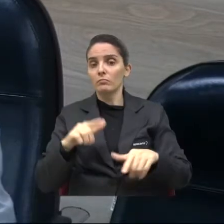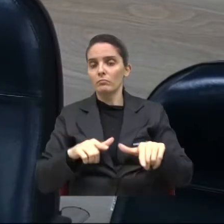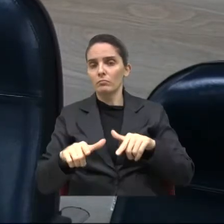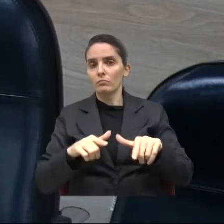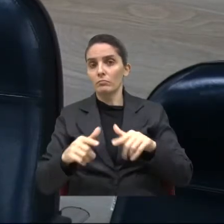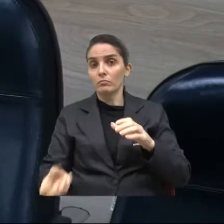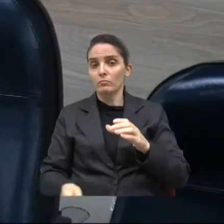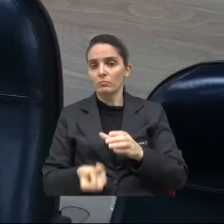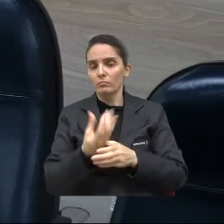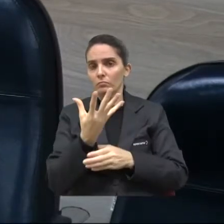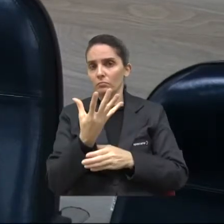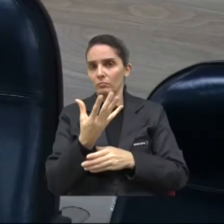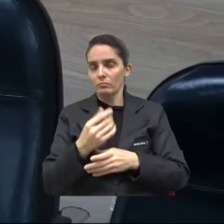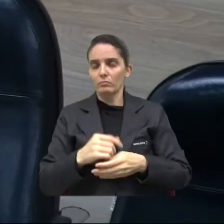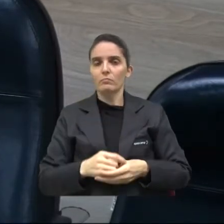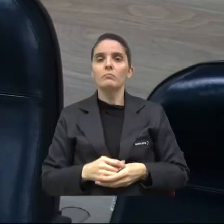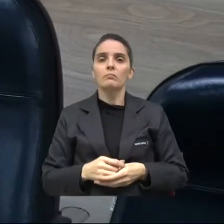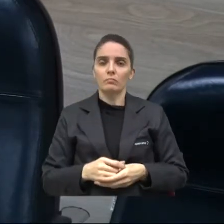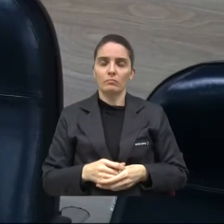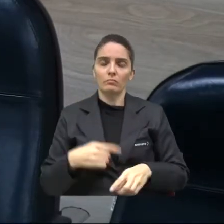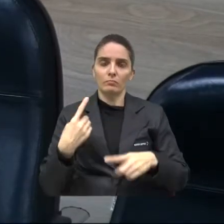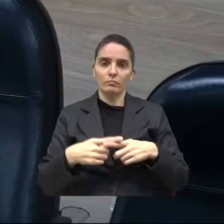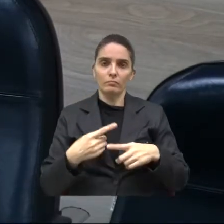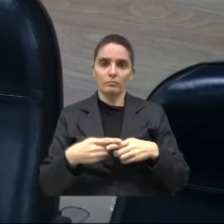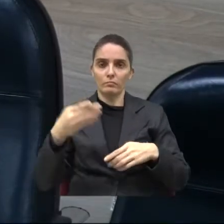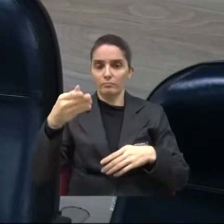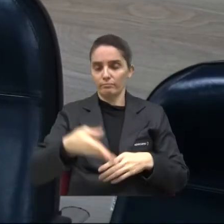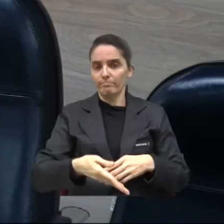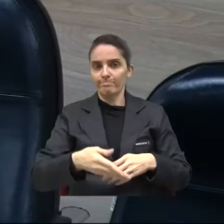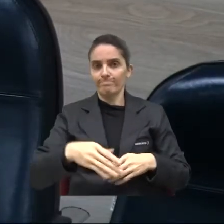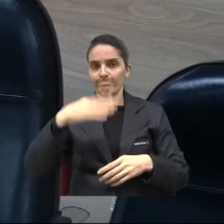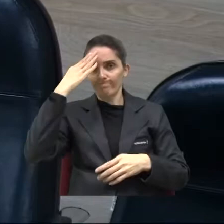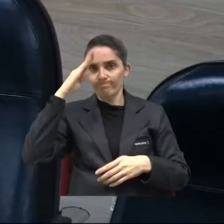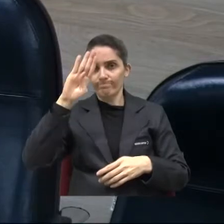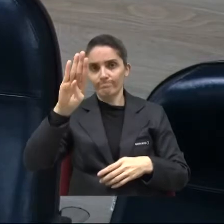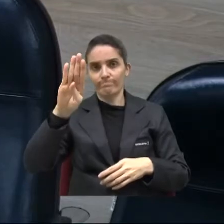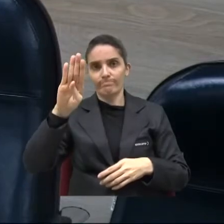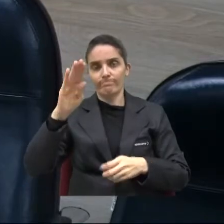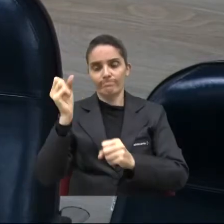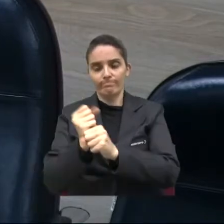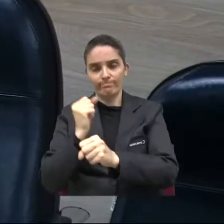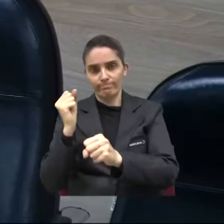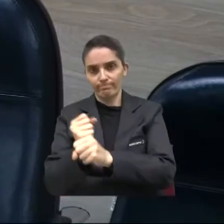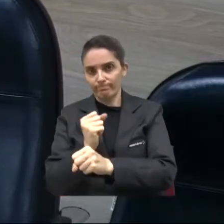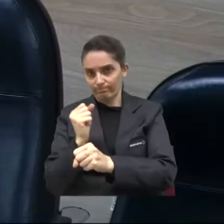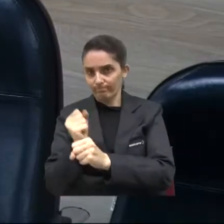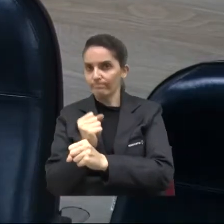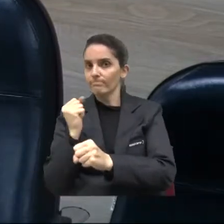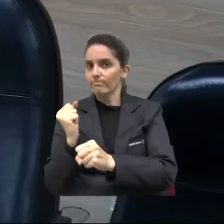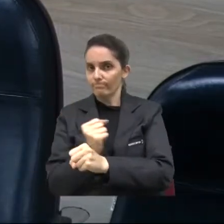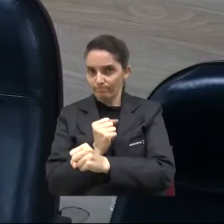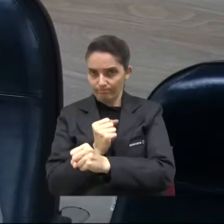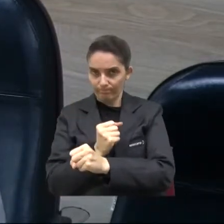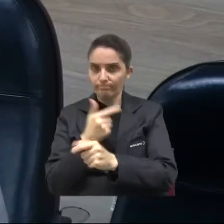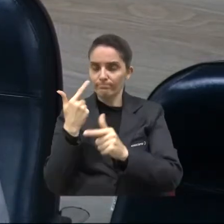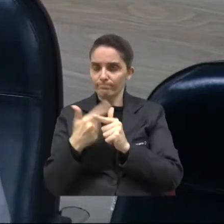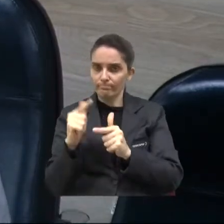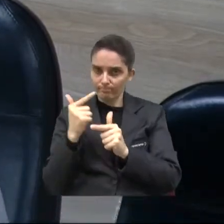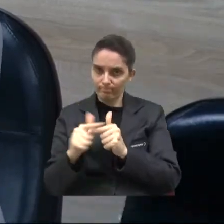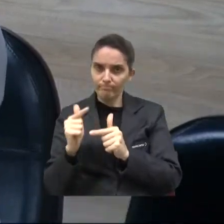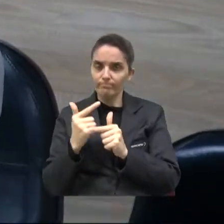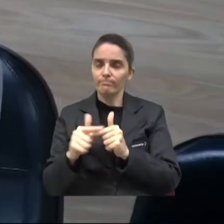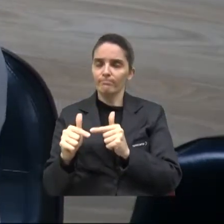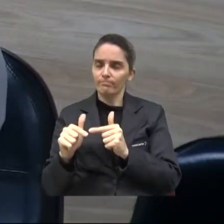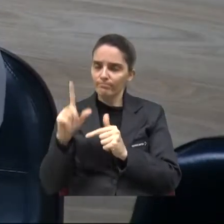uma atual situação onde, principalmente, o setor de construção civil passa por uma situação muito